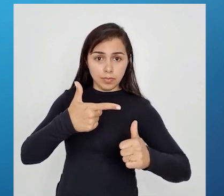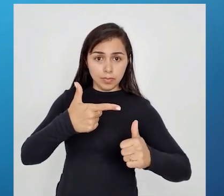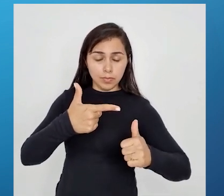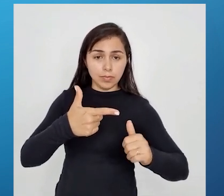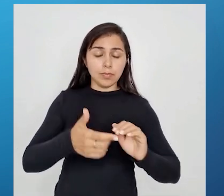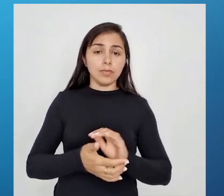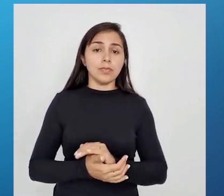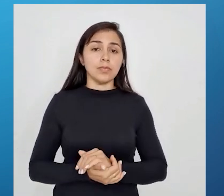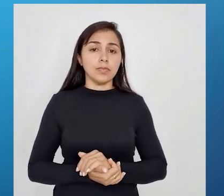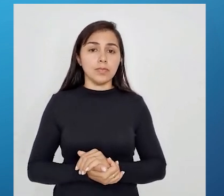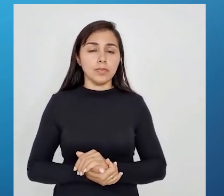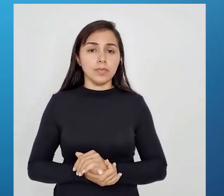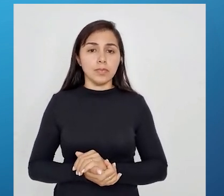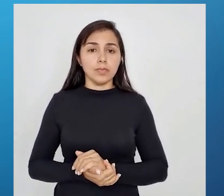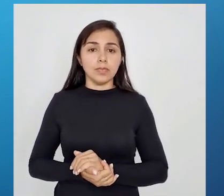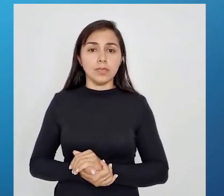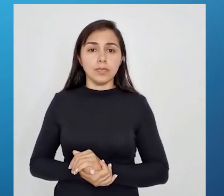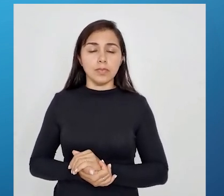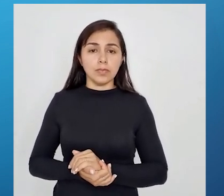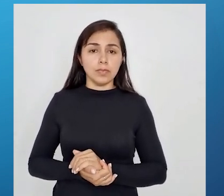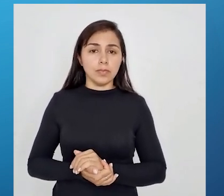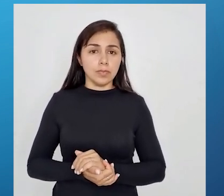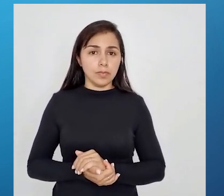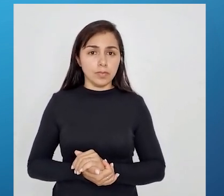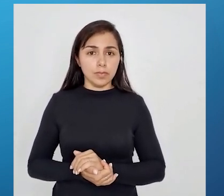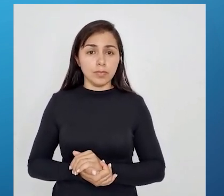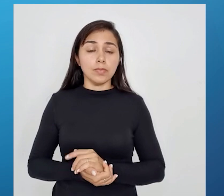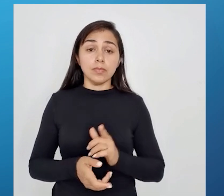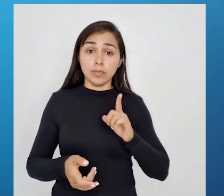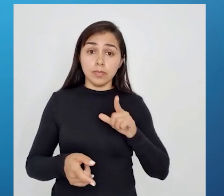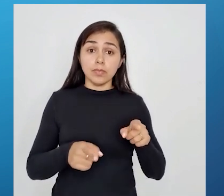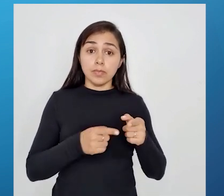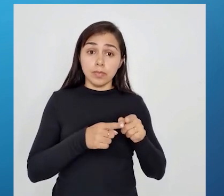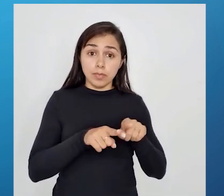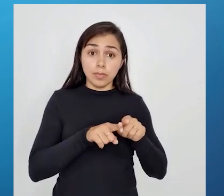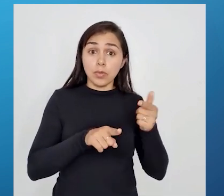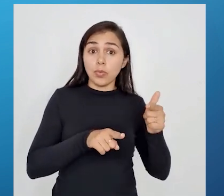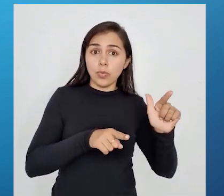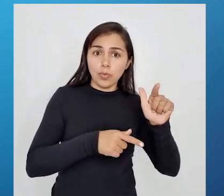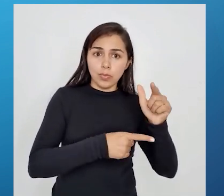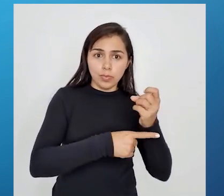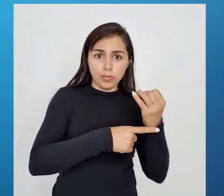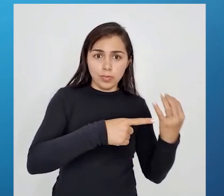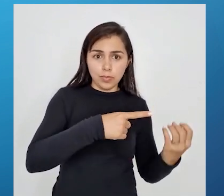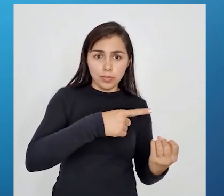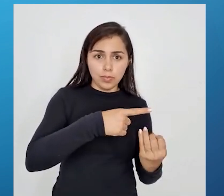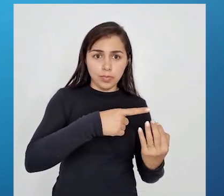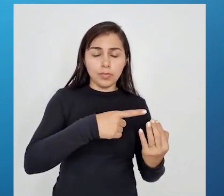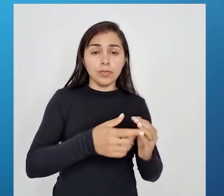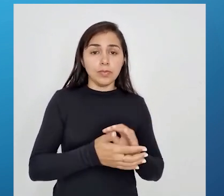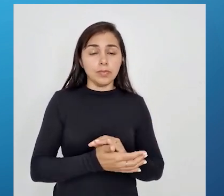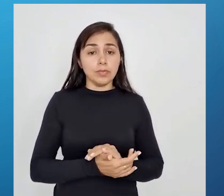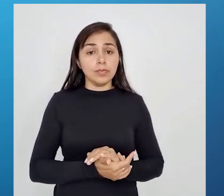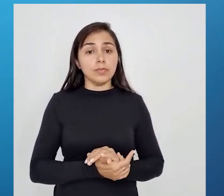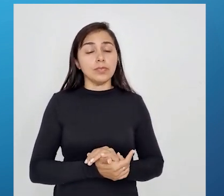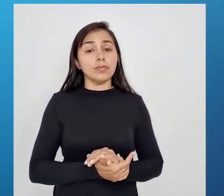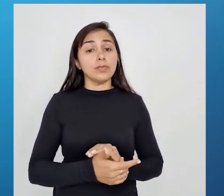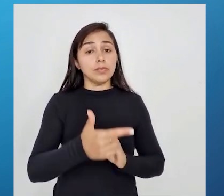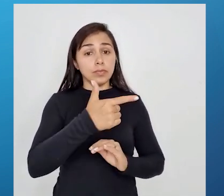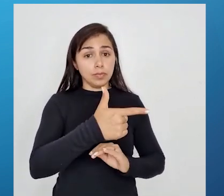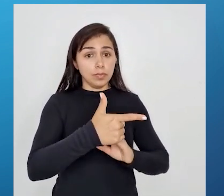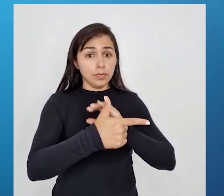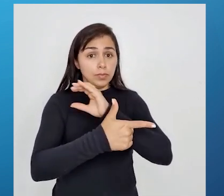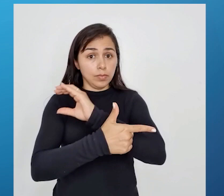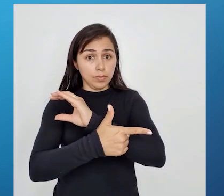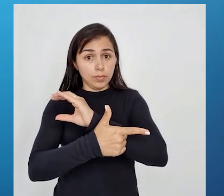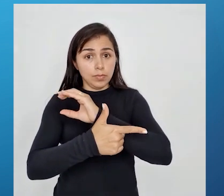razões que podem ser tiradas também em relação a esse triângulo. Explicando agora essa parte aqui, ó. Cateto oposto a θ